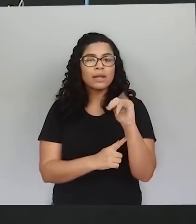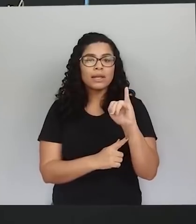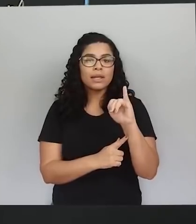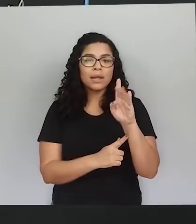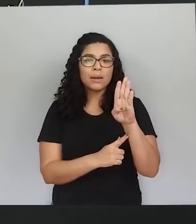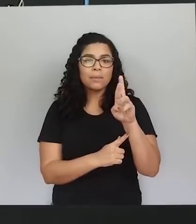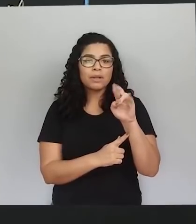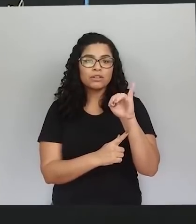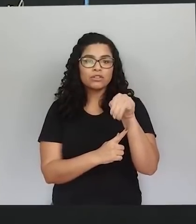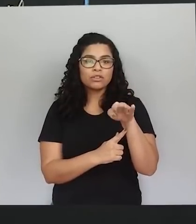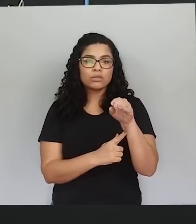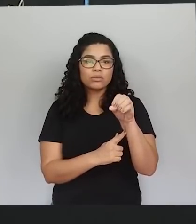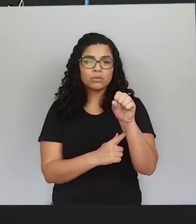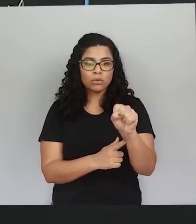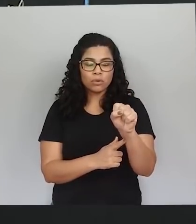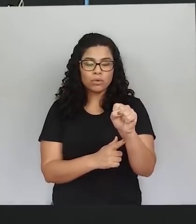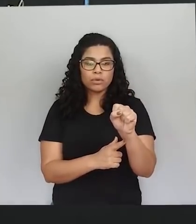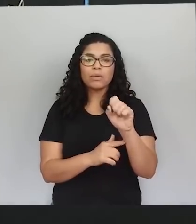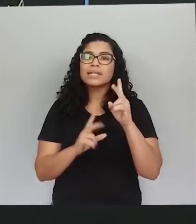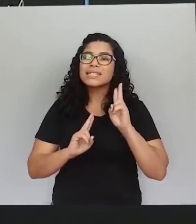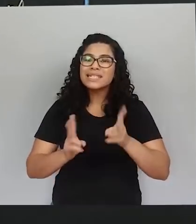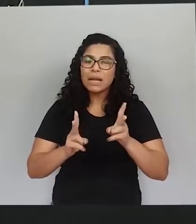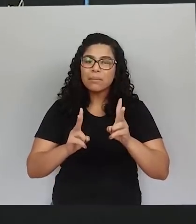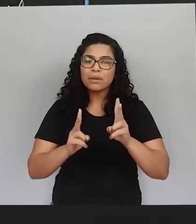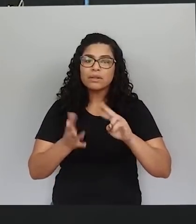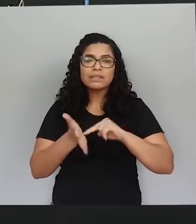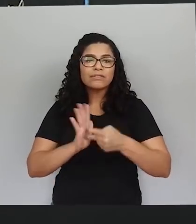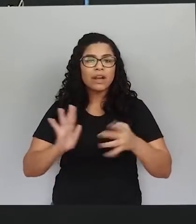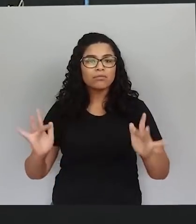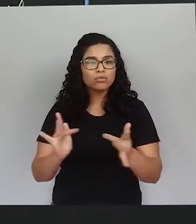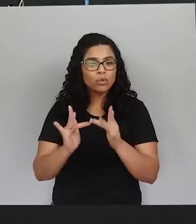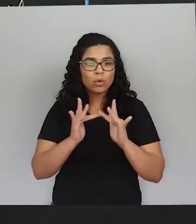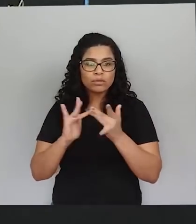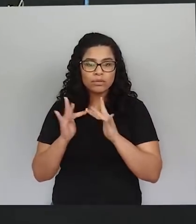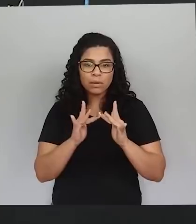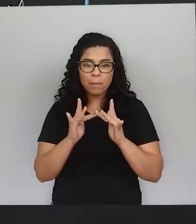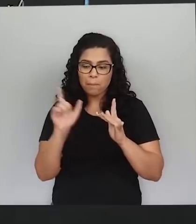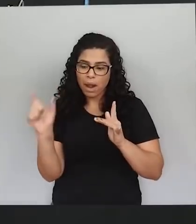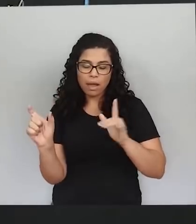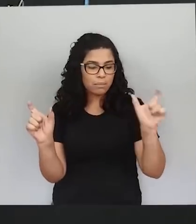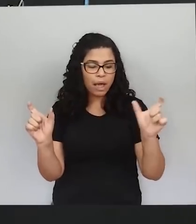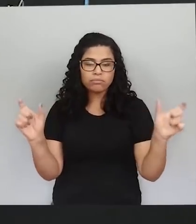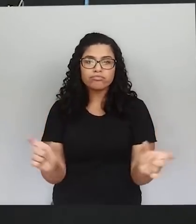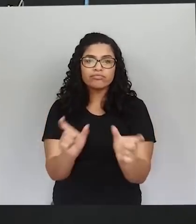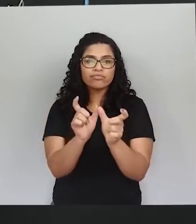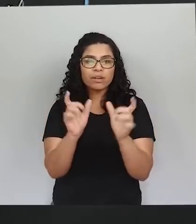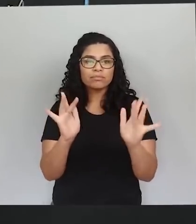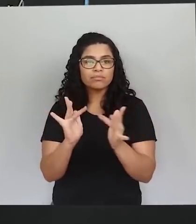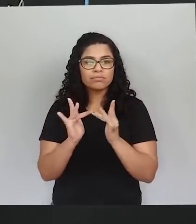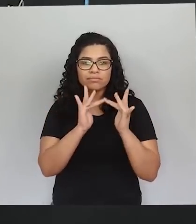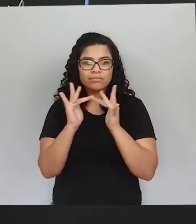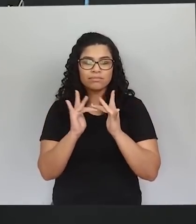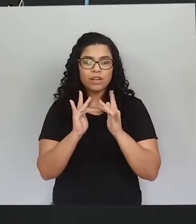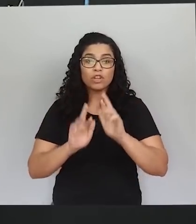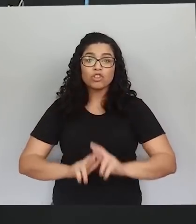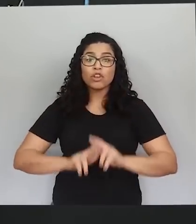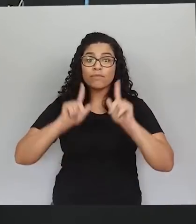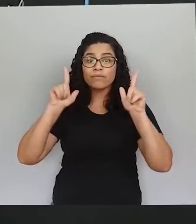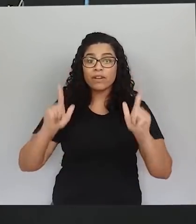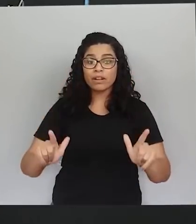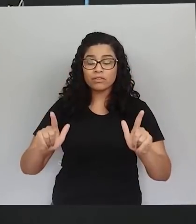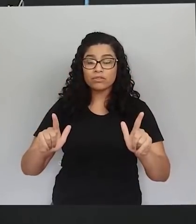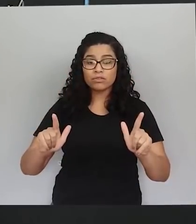educação. A visão da Dona Dorina era educar, era